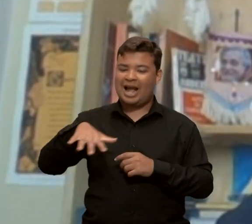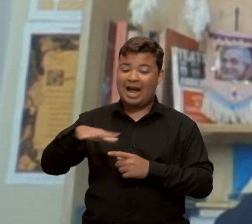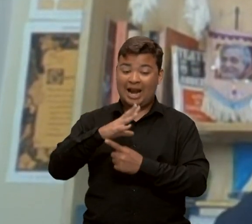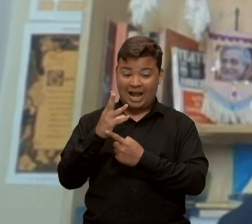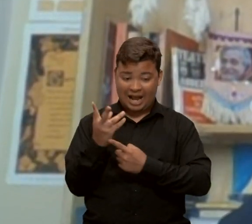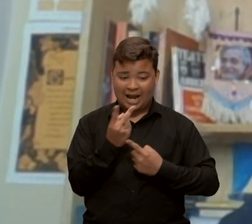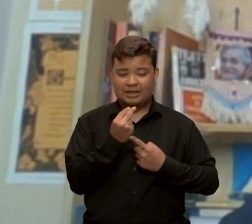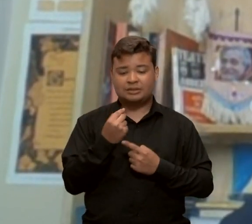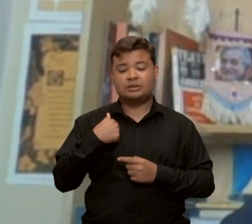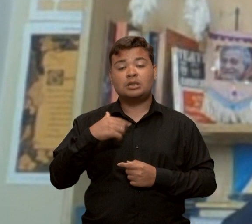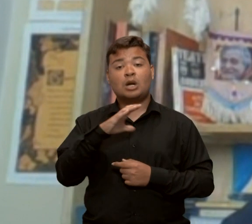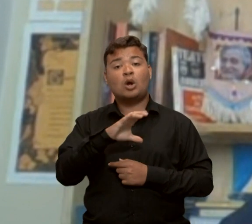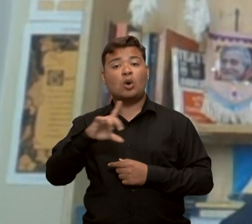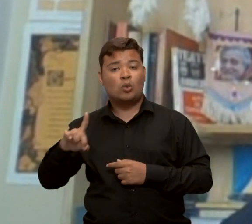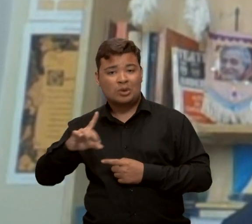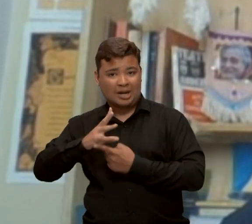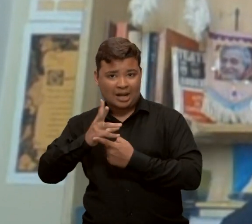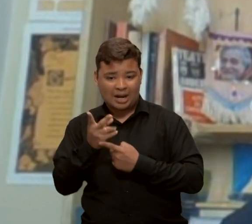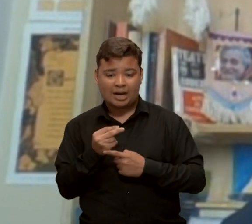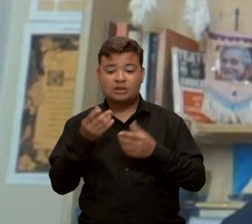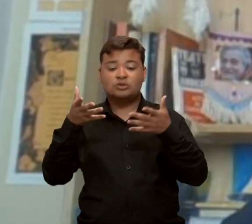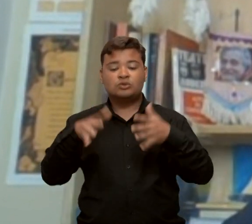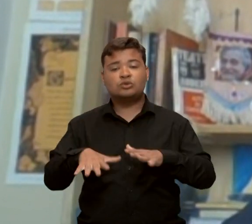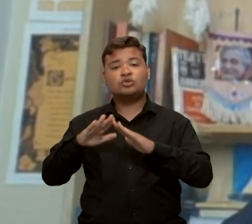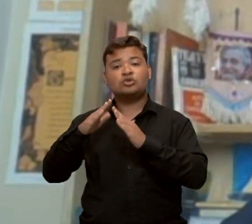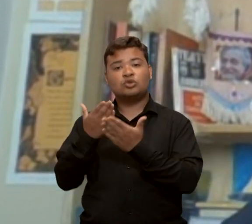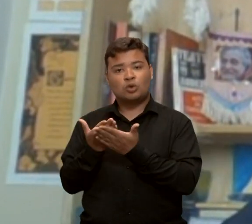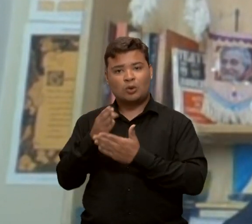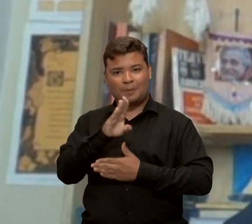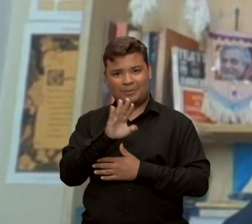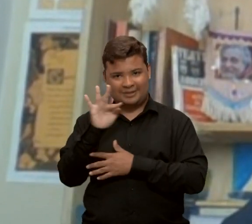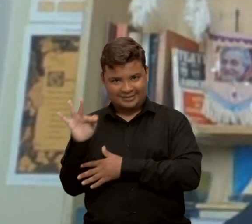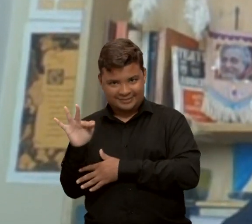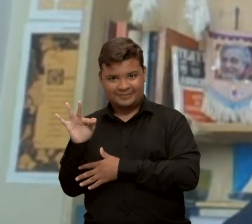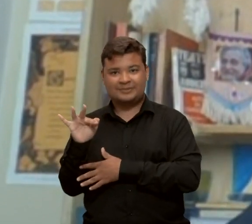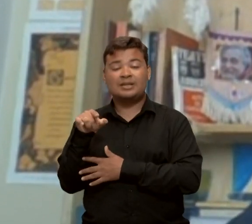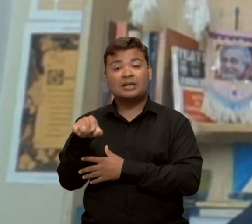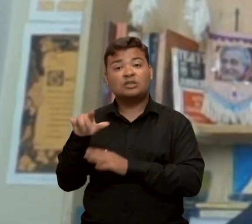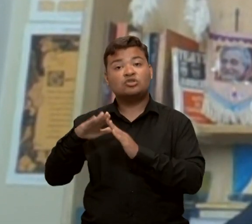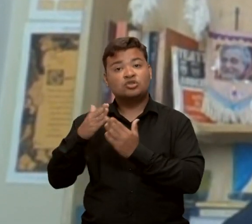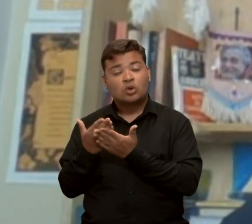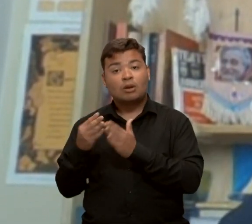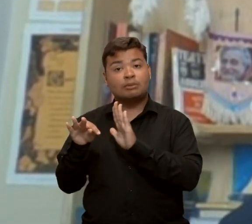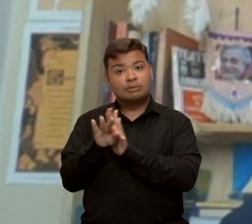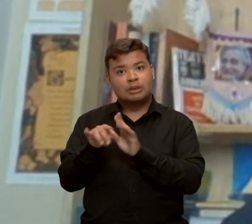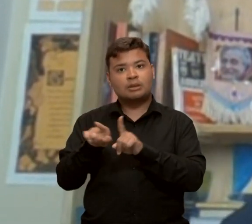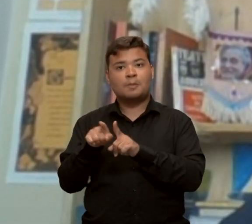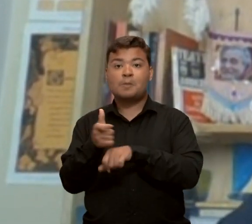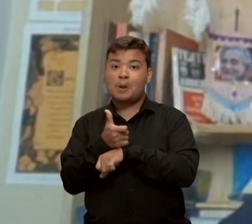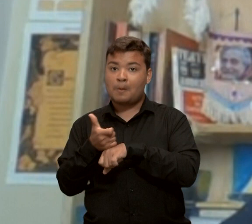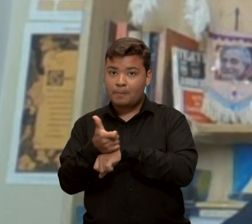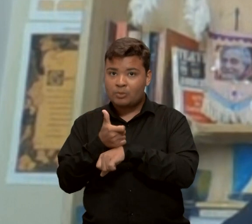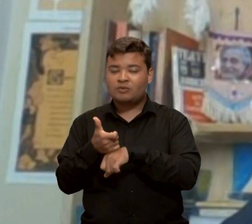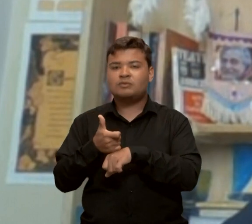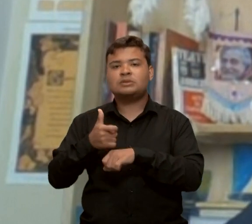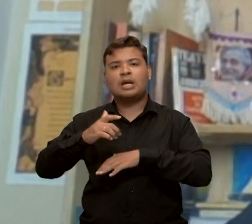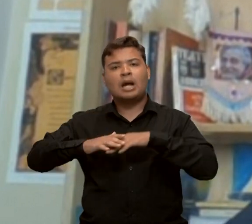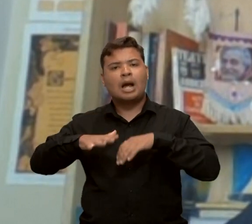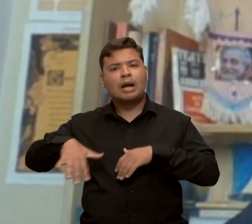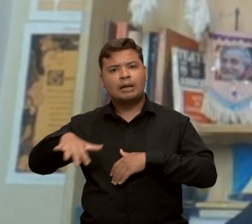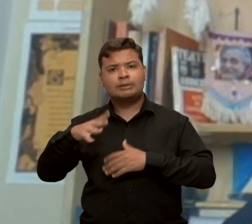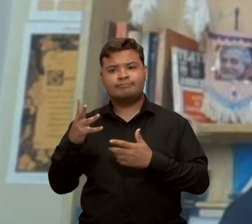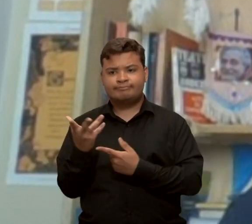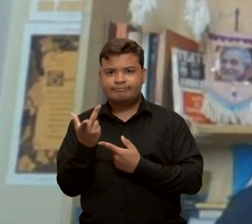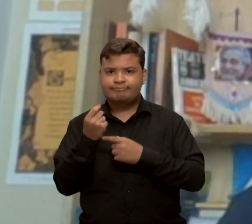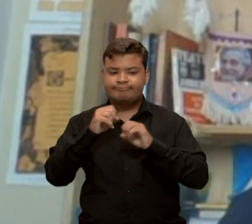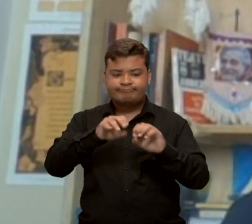atualmente coordenadora de arte e inclusão da Escola Basileu França, que é uma escola técnica e profissional e iniciante do ensino de arte. Então, a gente pensa